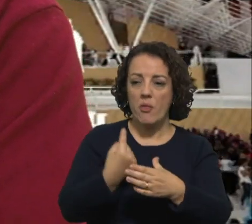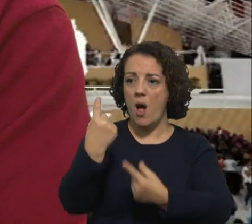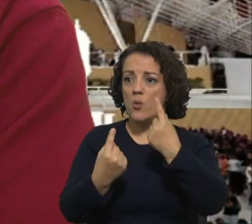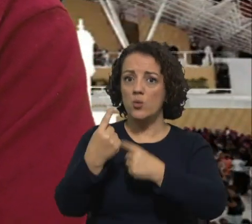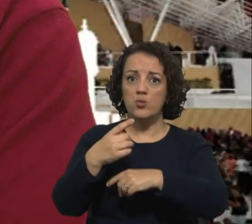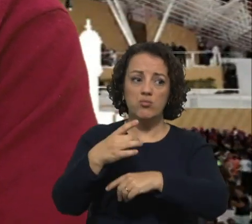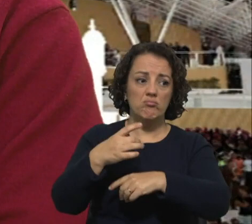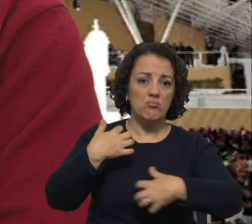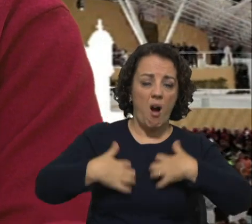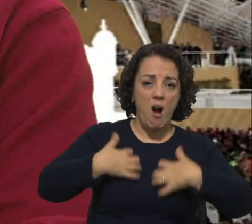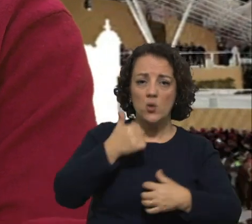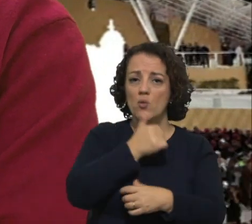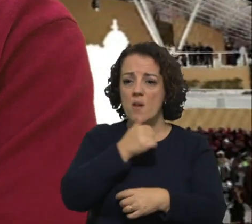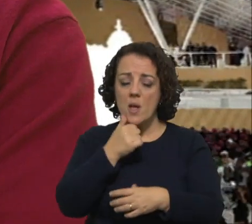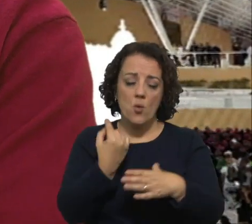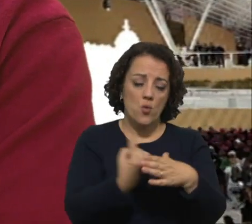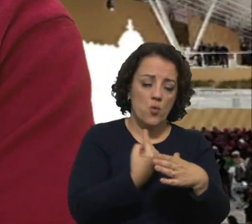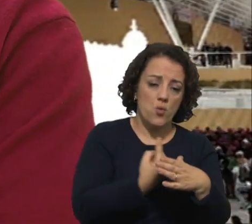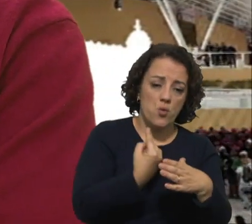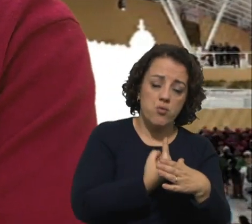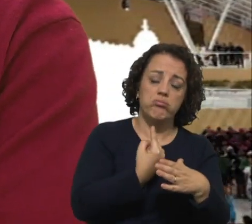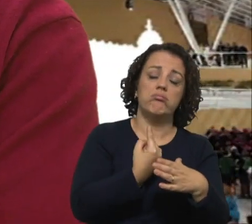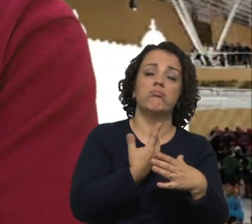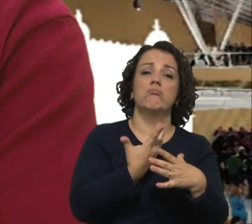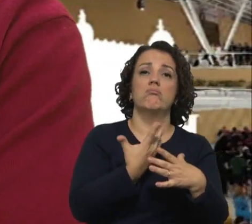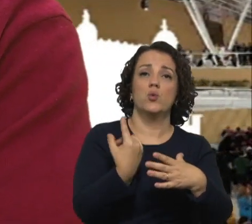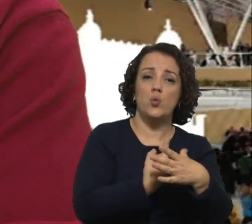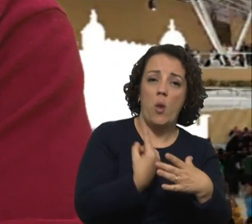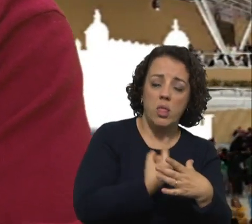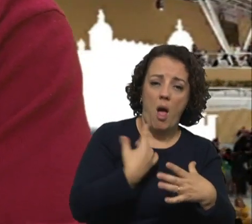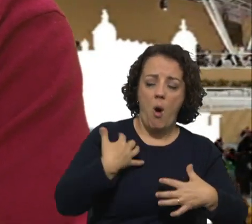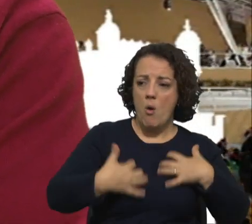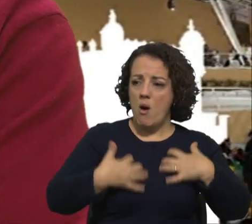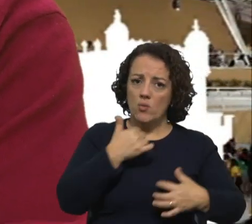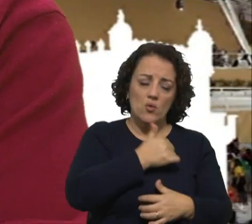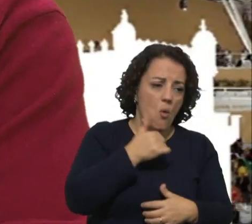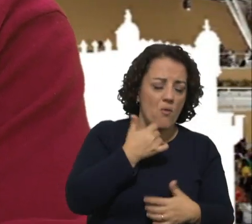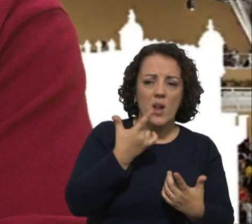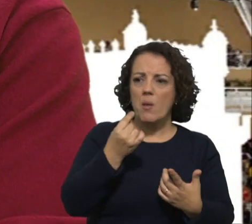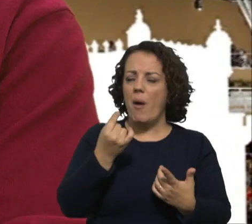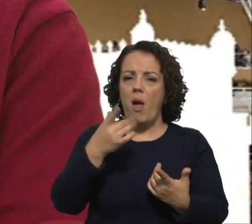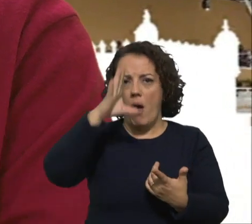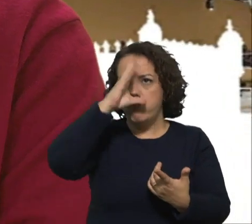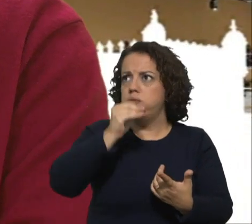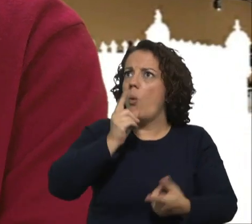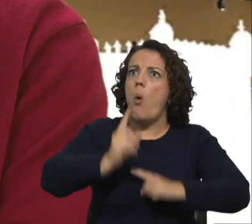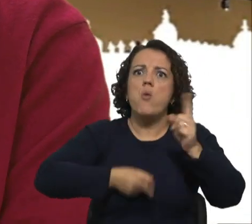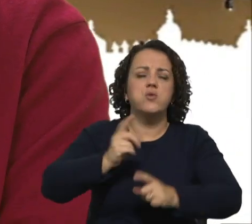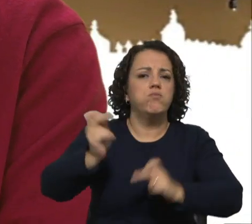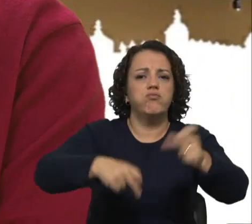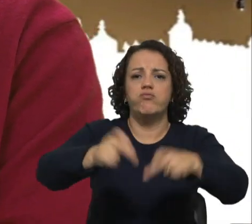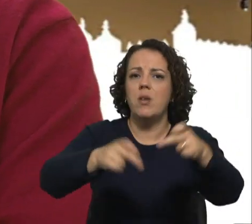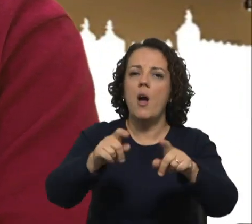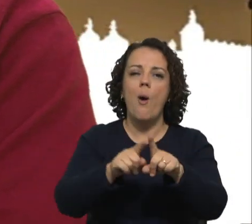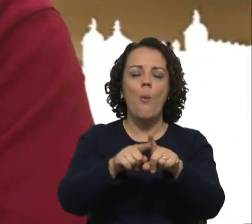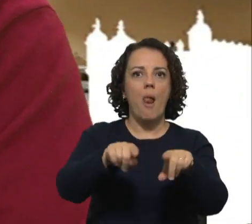é? Pela solidão e pelo facto de estarem, de não sabermos toda a incerteza que ali se passava e, portanto, tudo aquilo tinha um